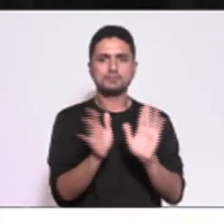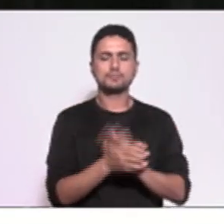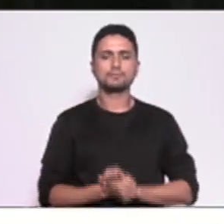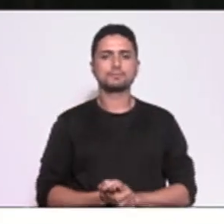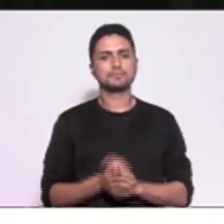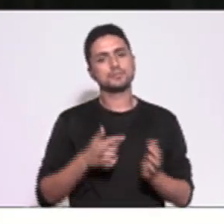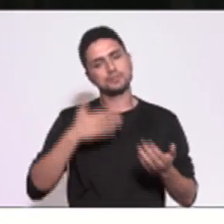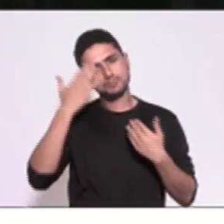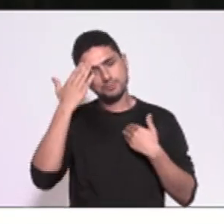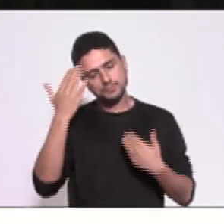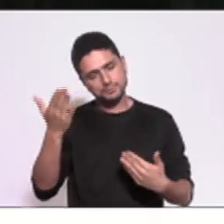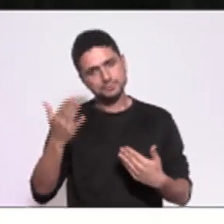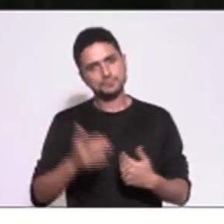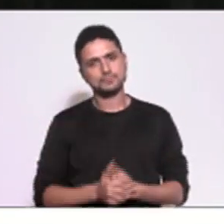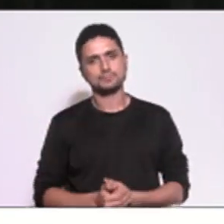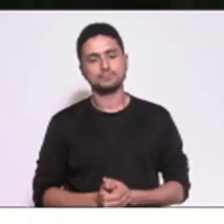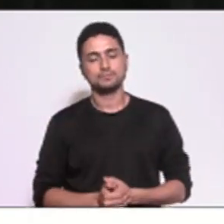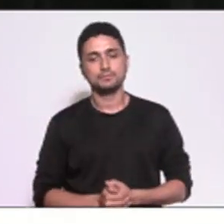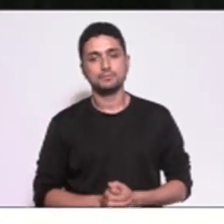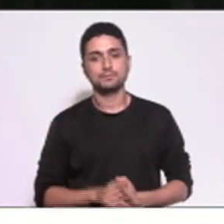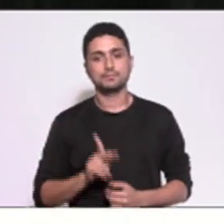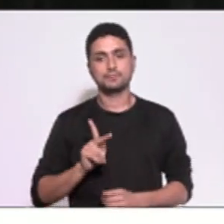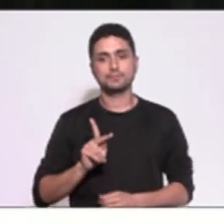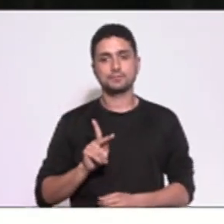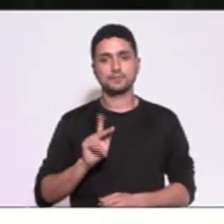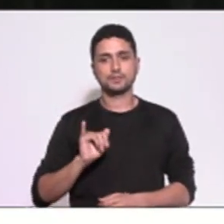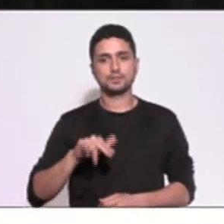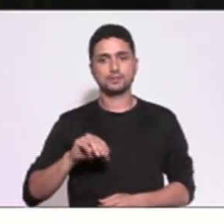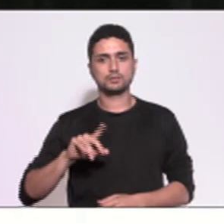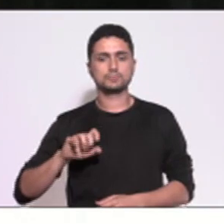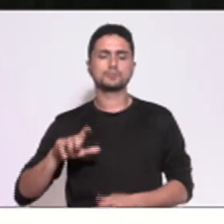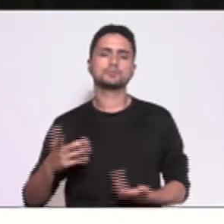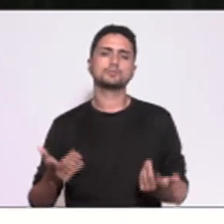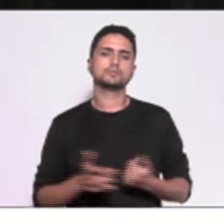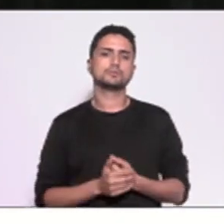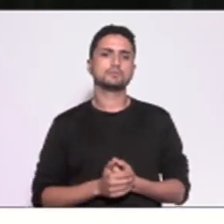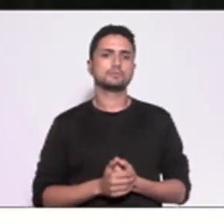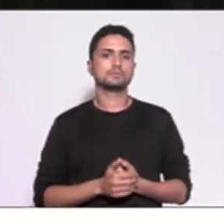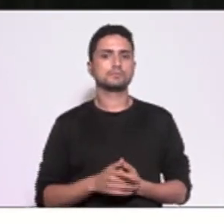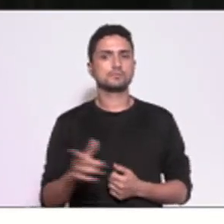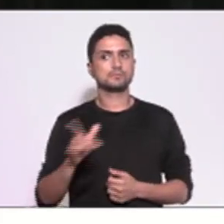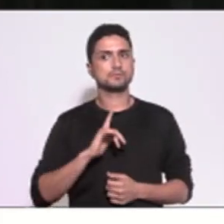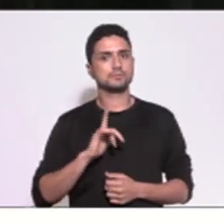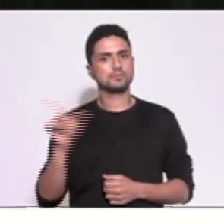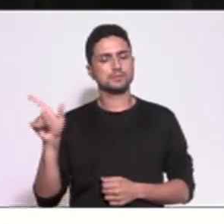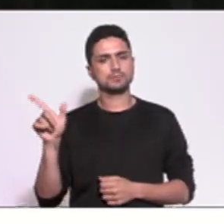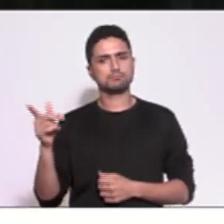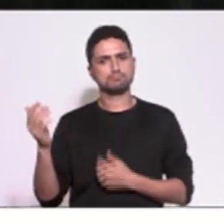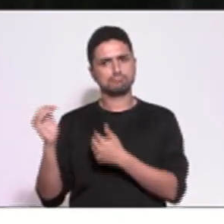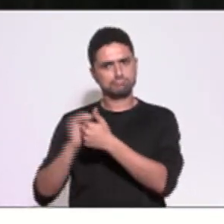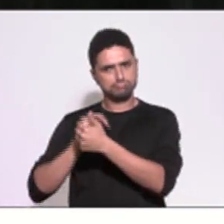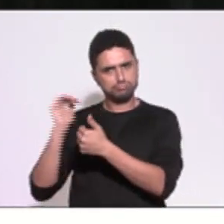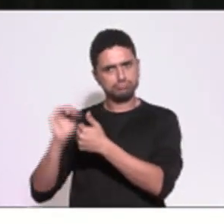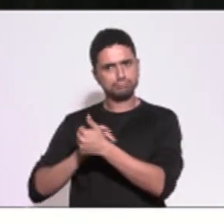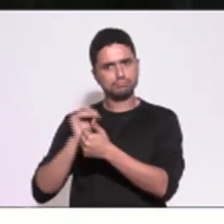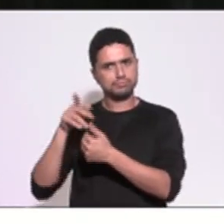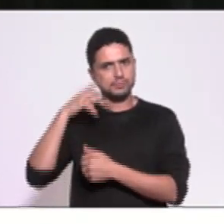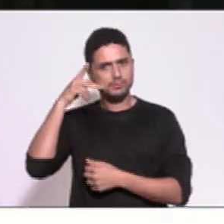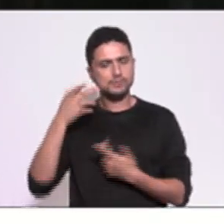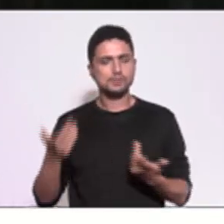falando, dando continuidade de levar em frente o legado de Ronaldo Gomes como parlamentar, eu não posso